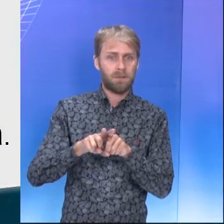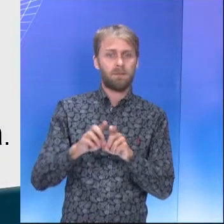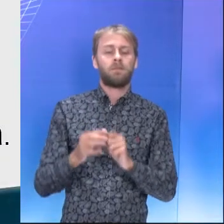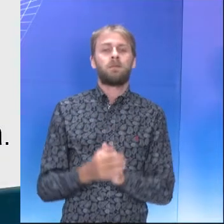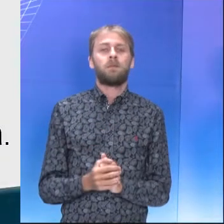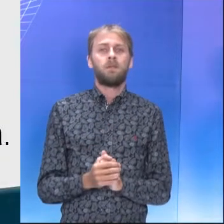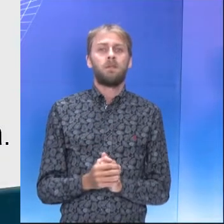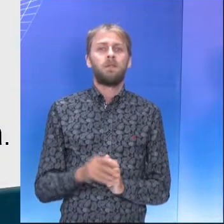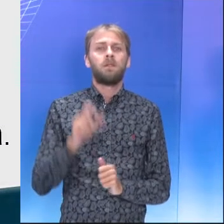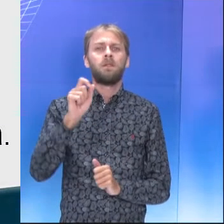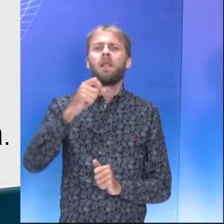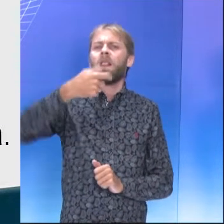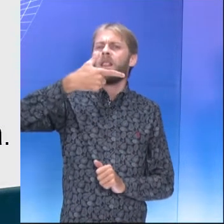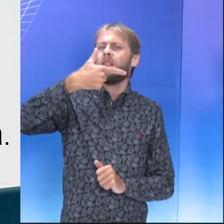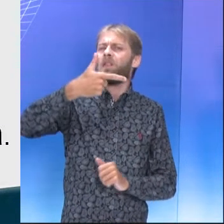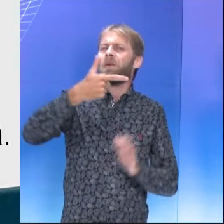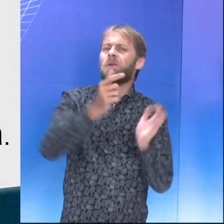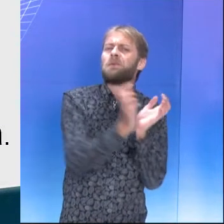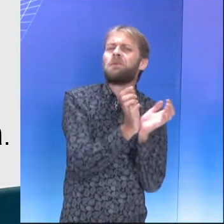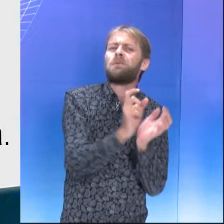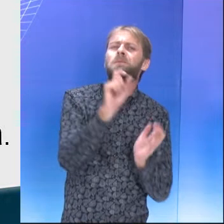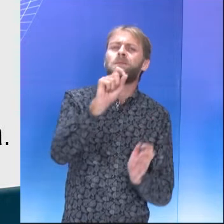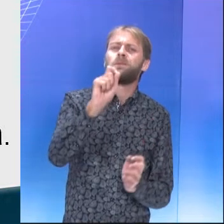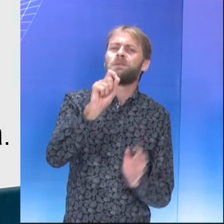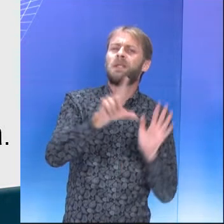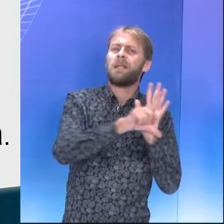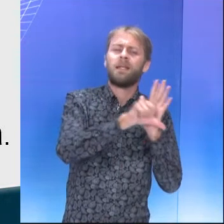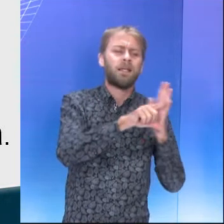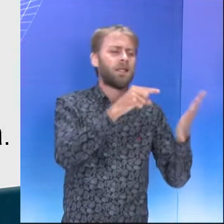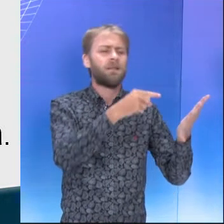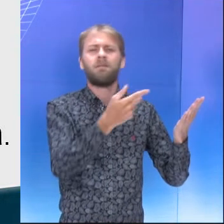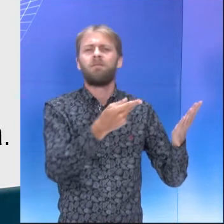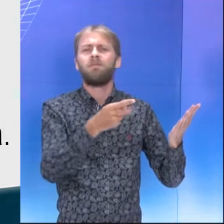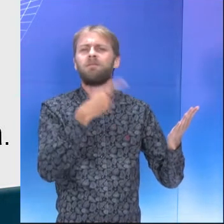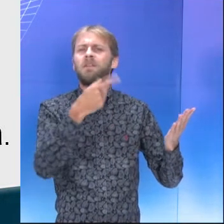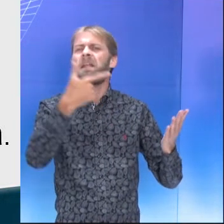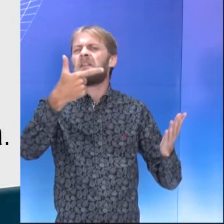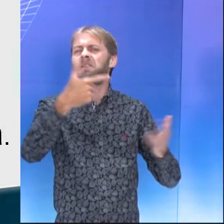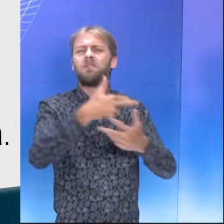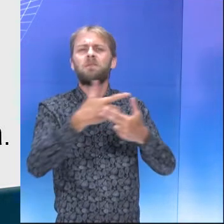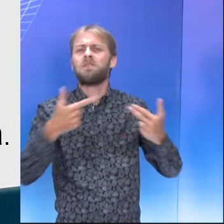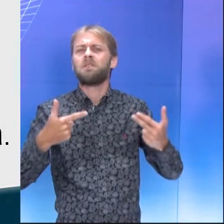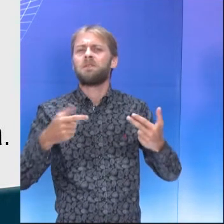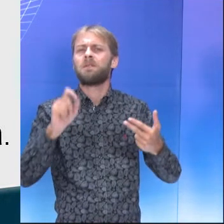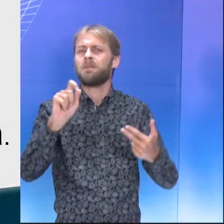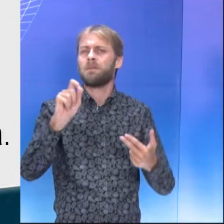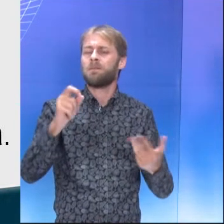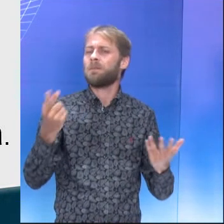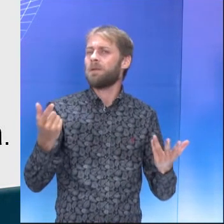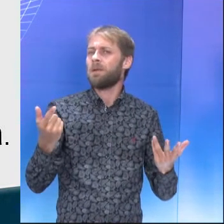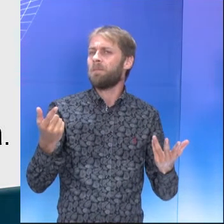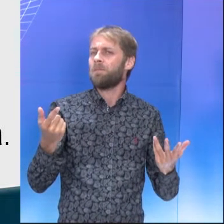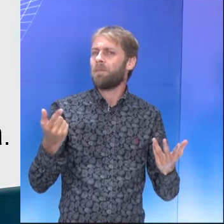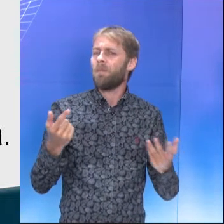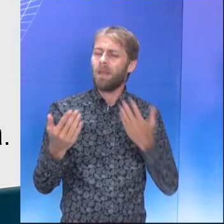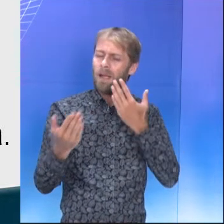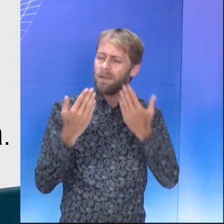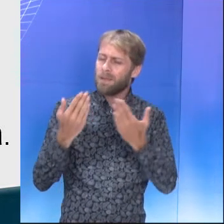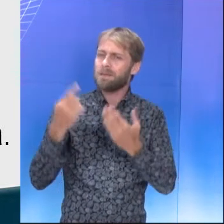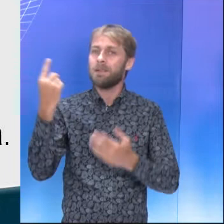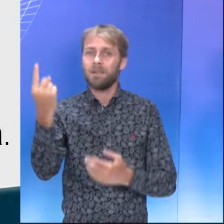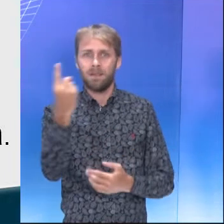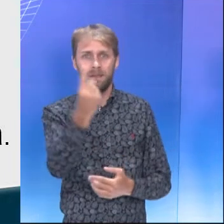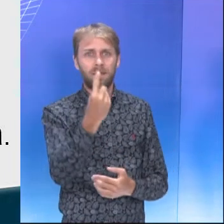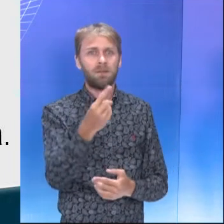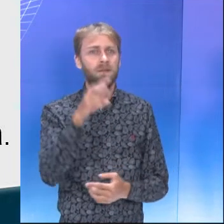perguntar em que duas categorias a legislação está falando, né? E aí nós vamos ver vamos analisar cada